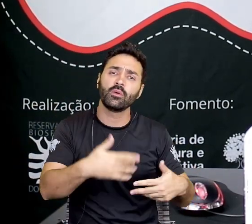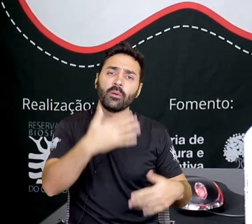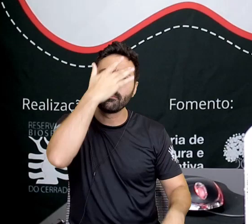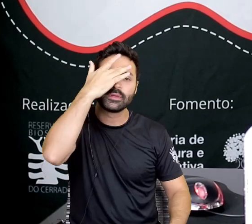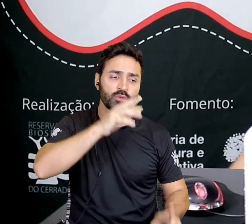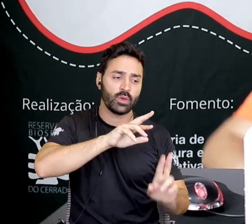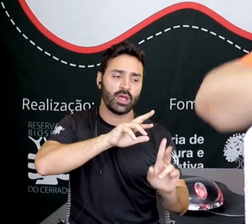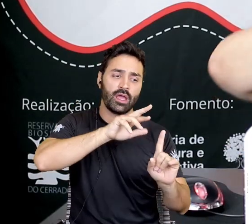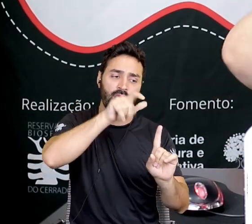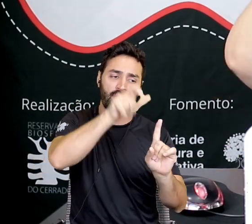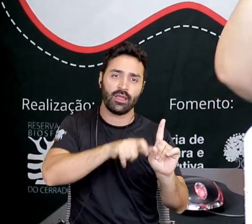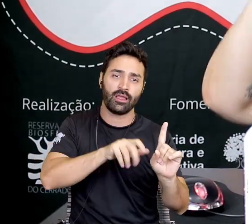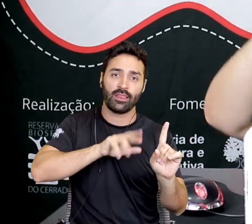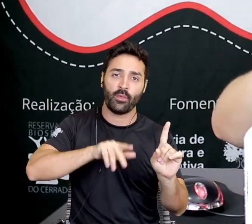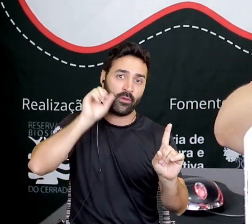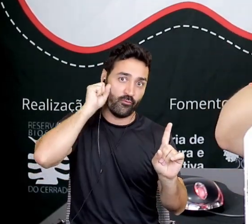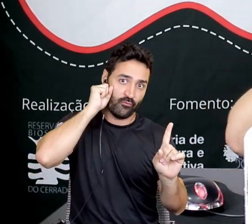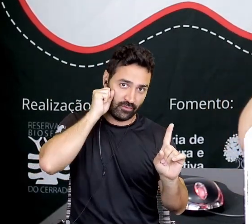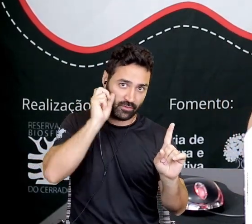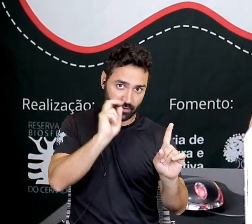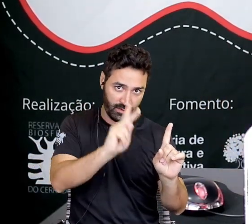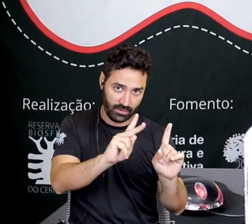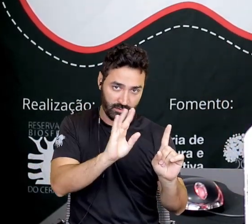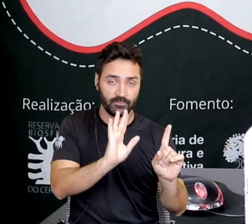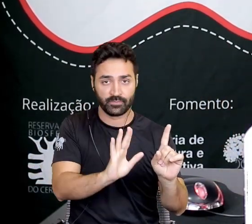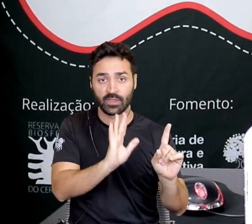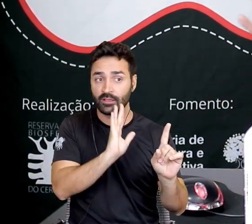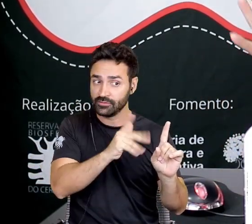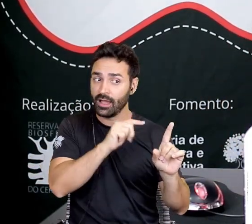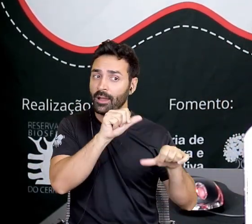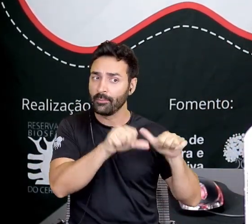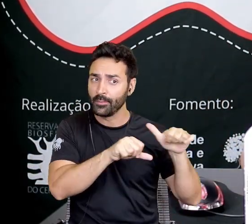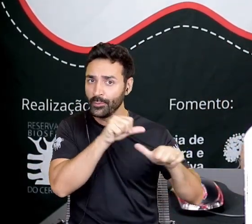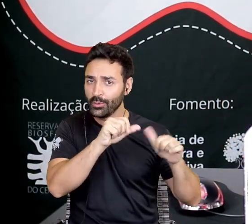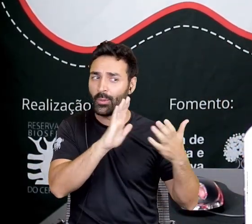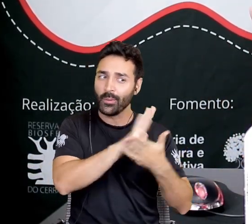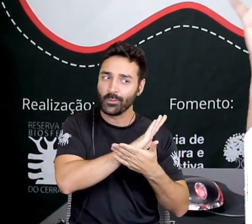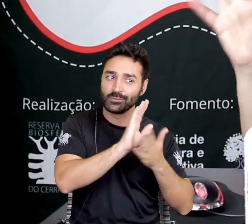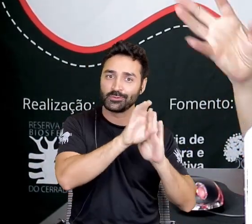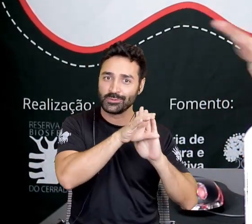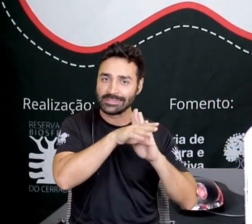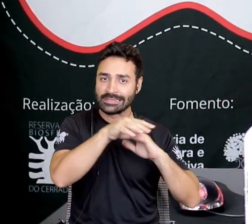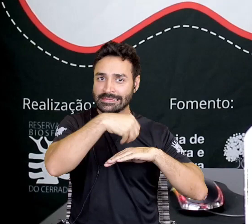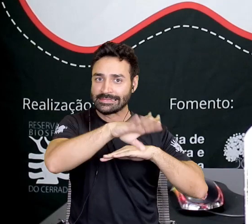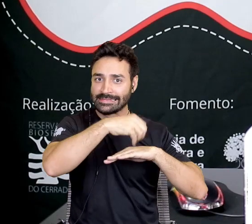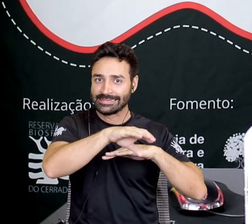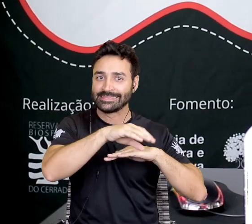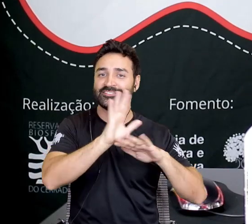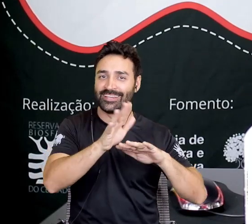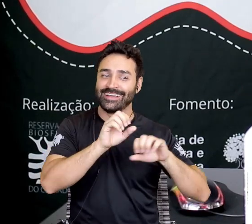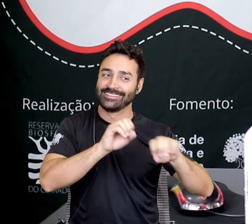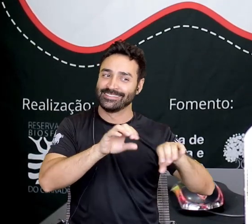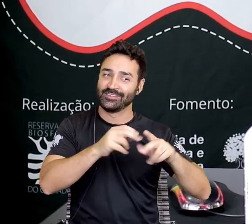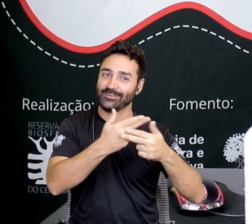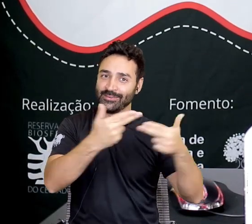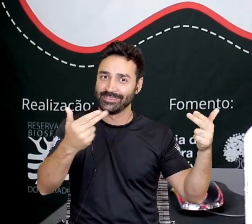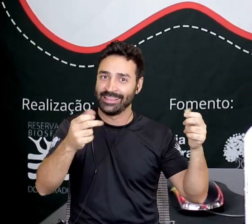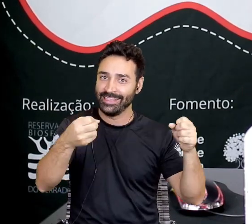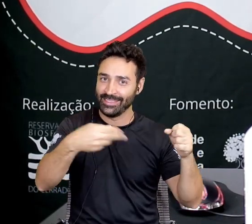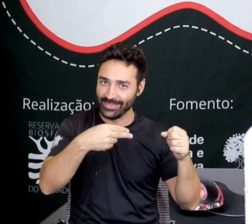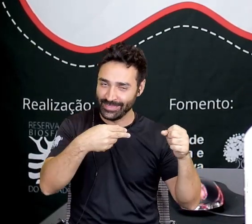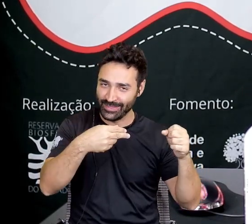ouve. Então, a gente veio, trouxe algumas mudanças, mudamos alguns conceitos e alguns termos que a gente vai